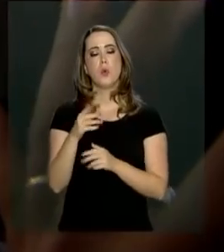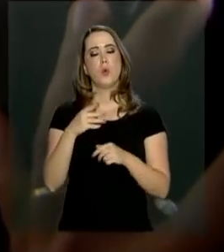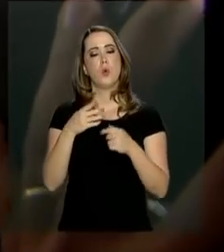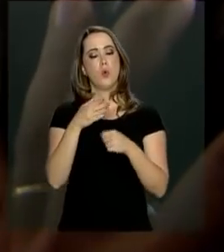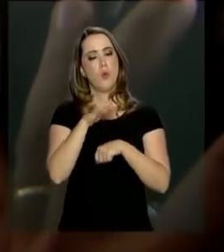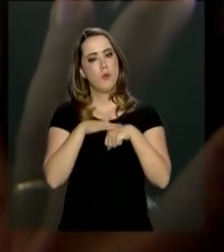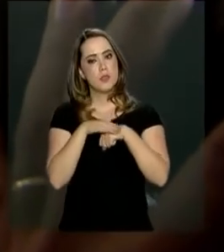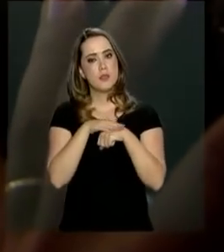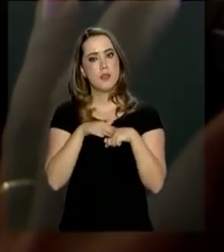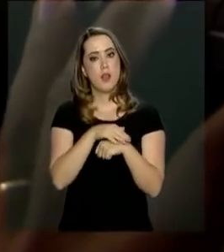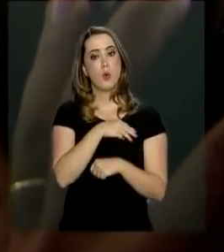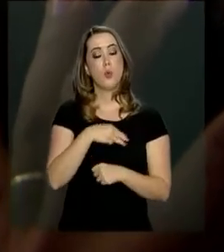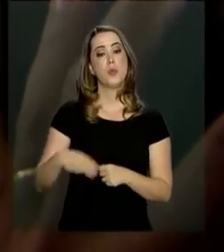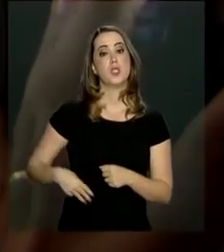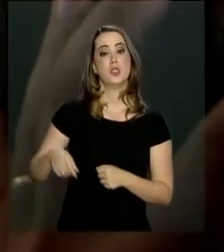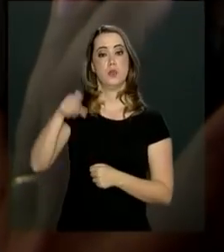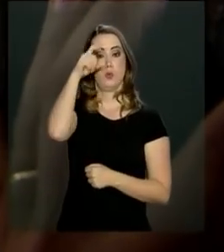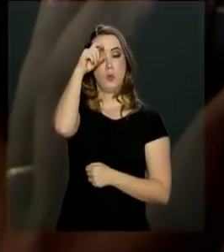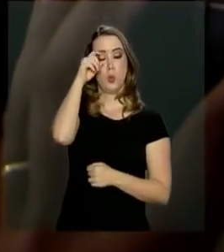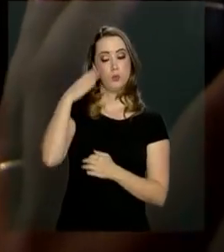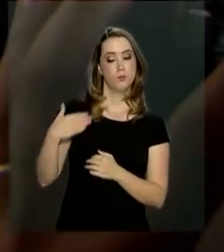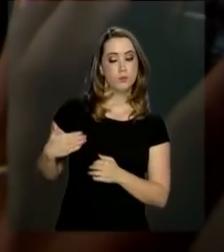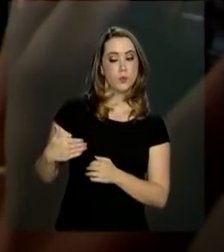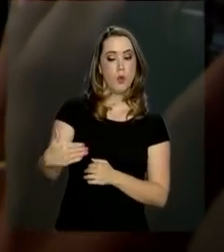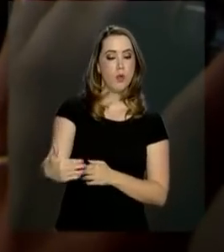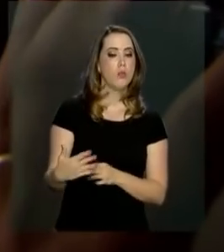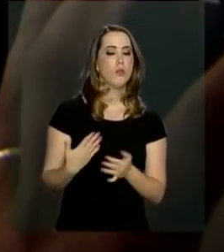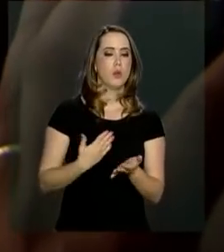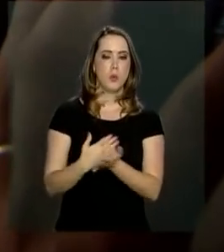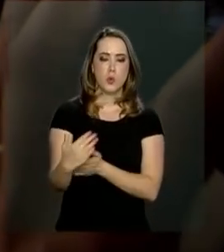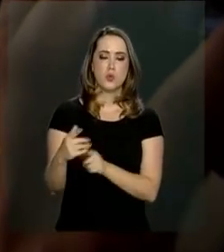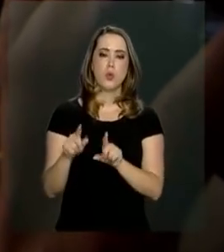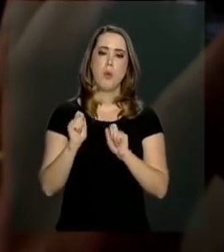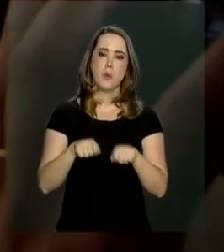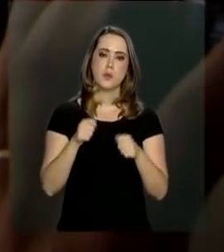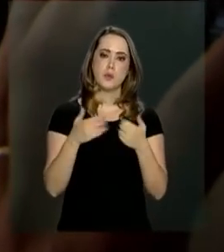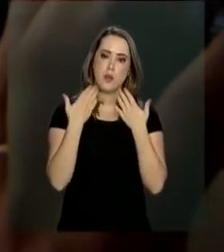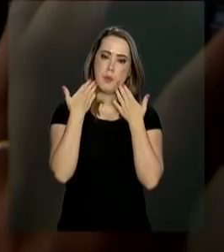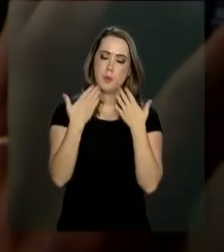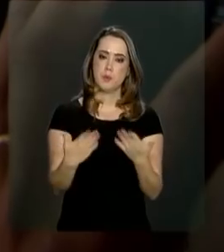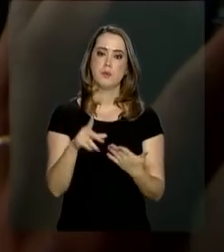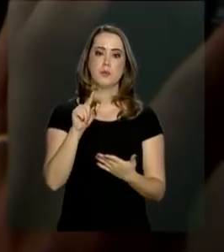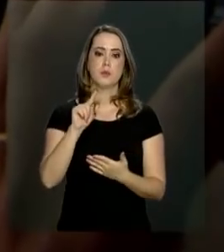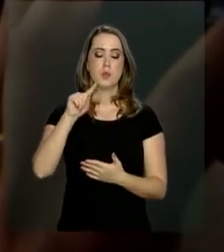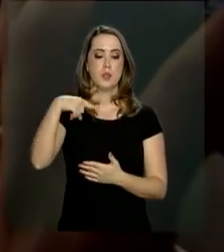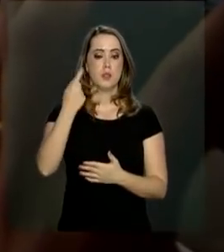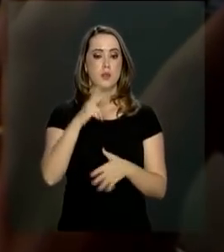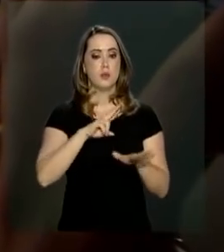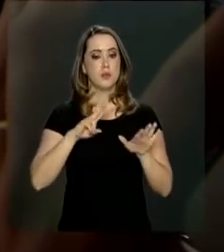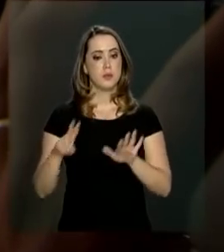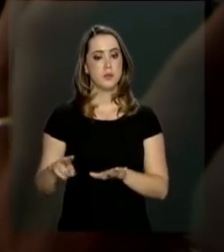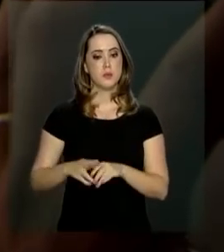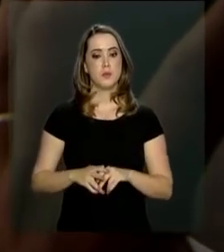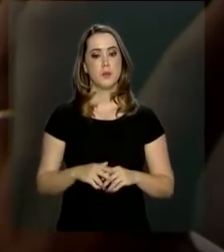longo do dia de amanhã e da sexta-feira, para ver se temos condições de apresentar isso na próxima